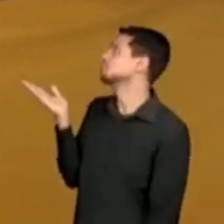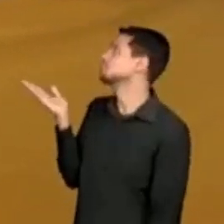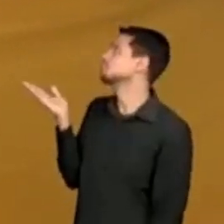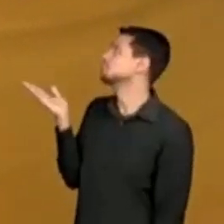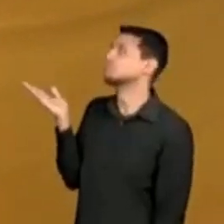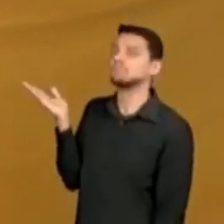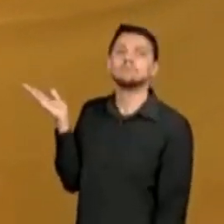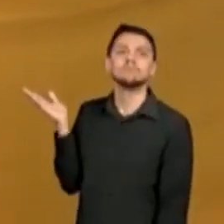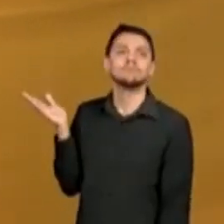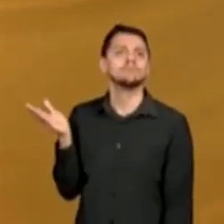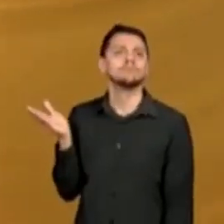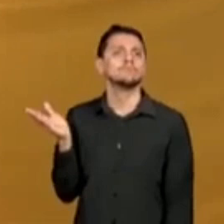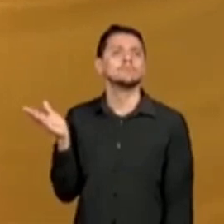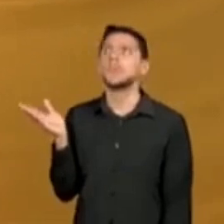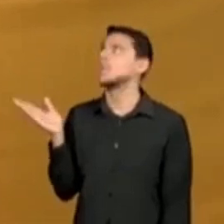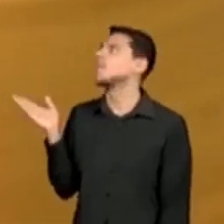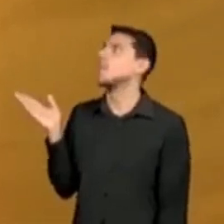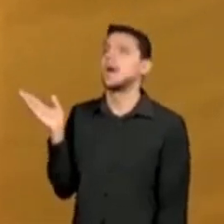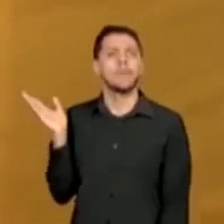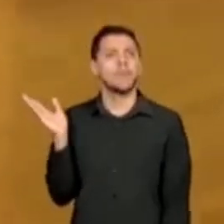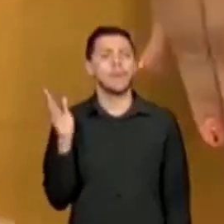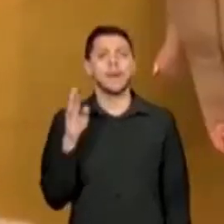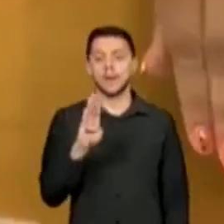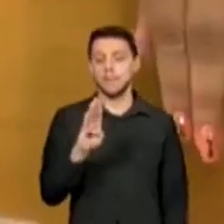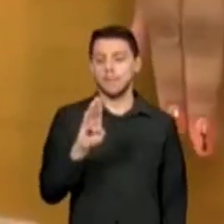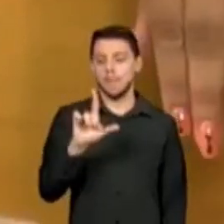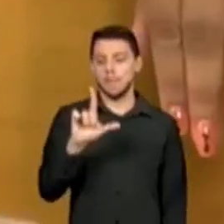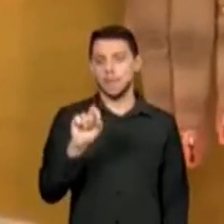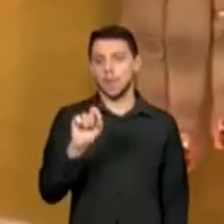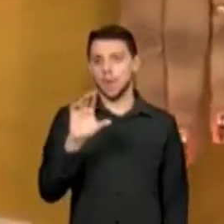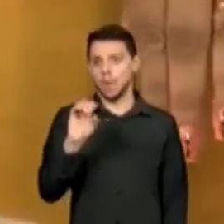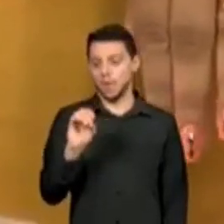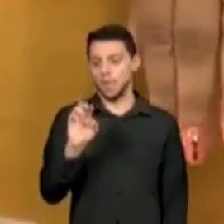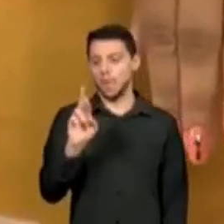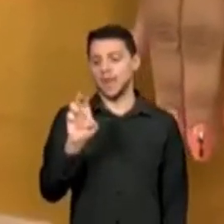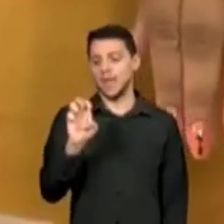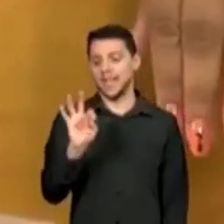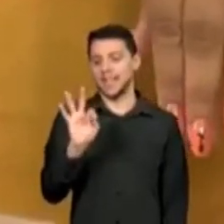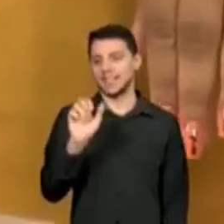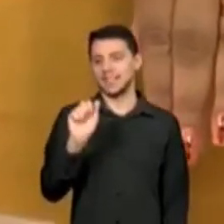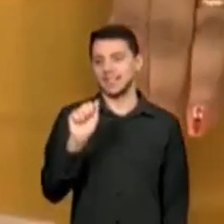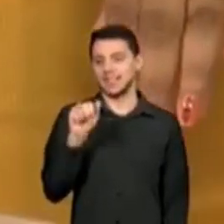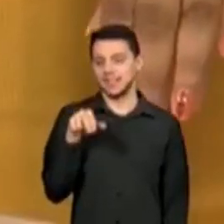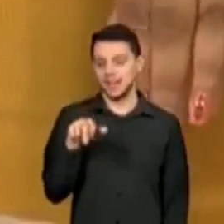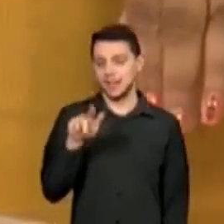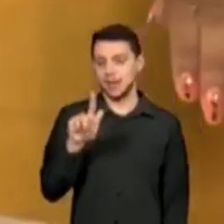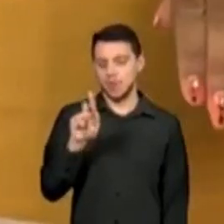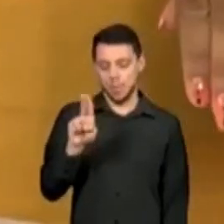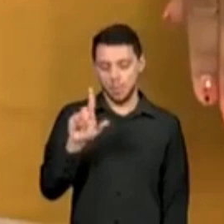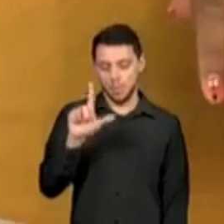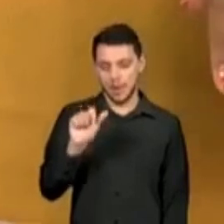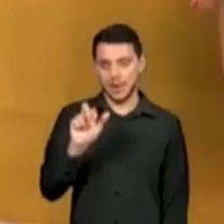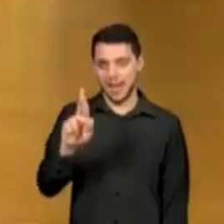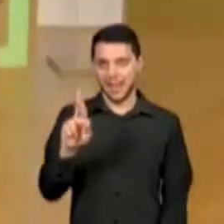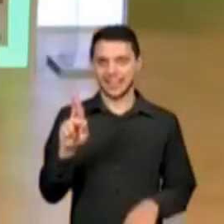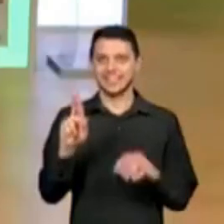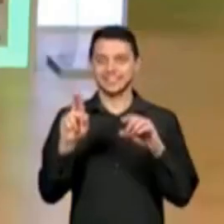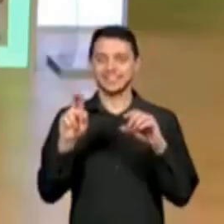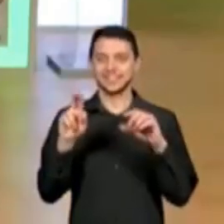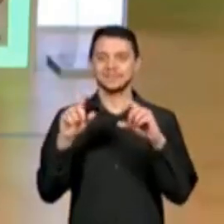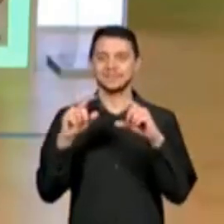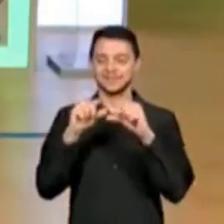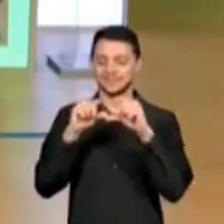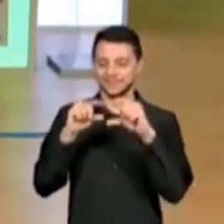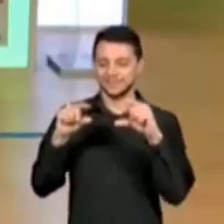Esse é um bloco retangular. Você tá sabendo tudo, hein, Pro? Bloco retangular. Com quem eu falo pra você ganhar